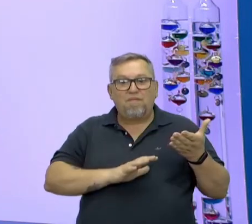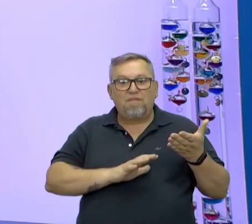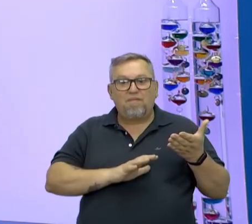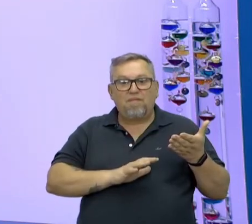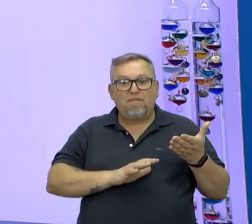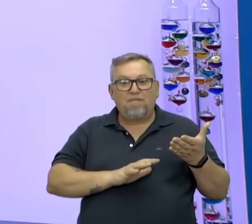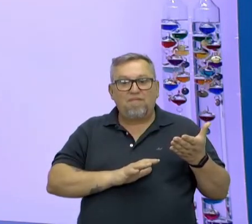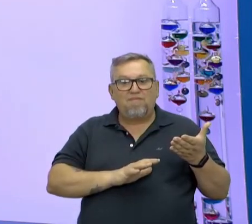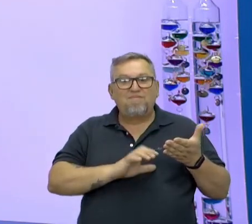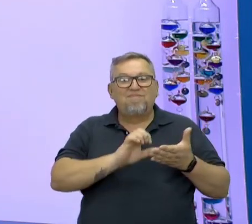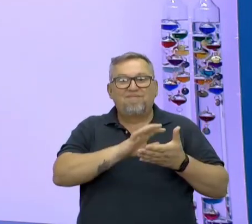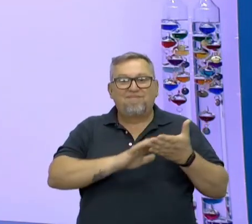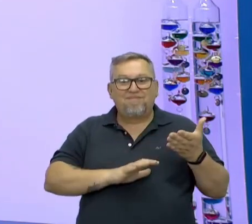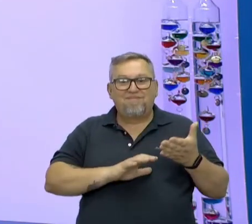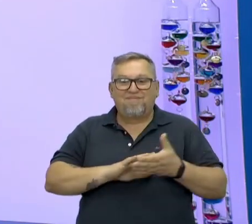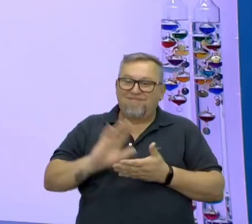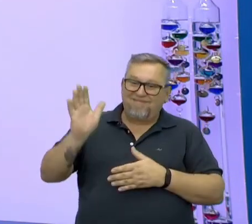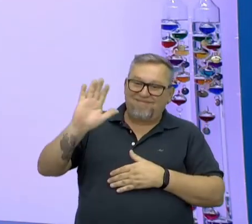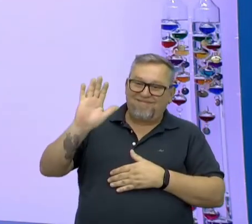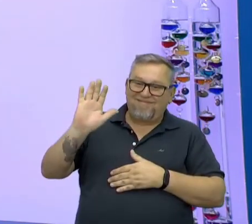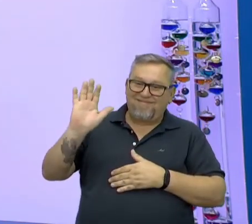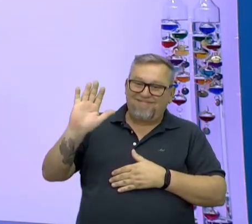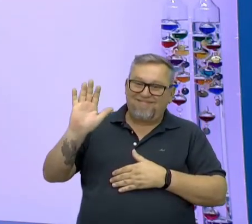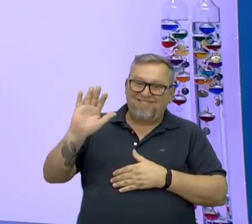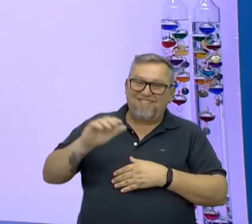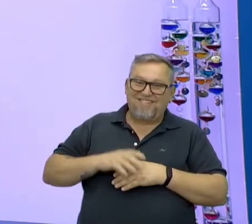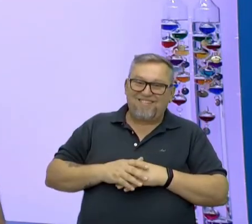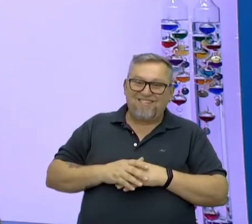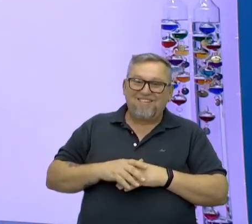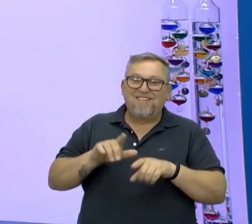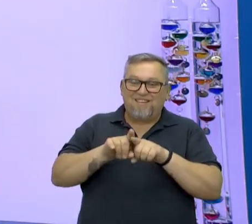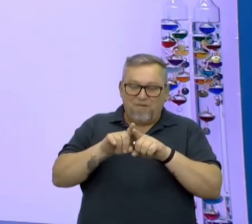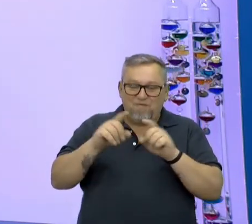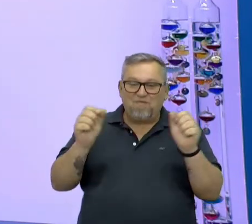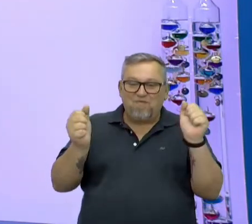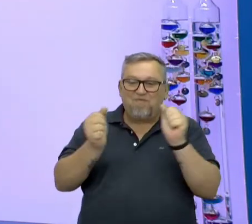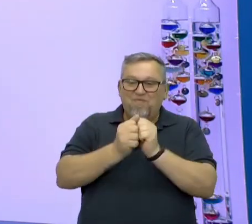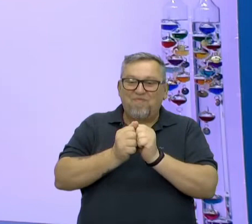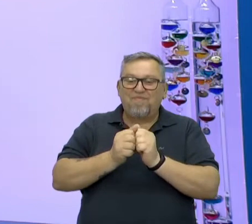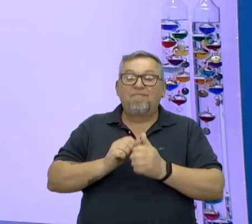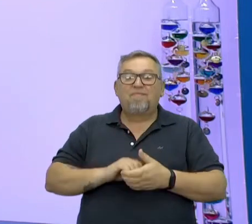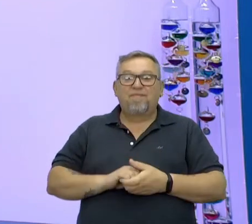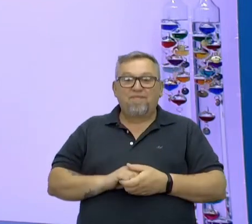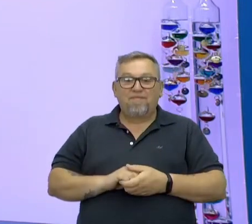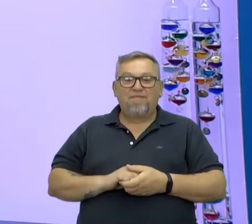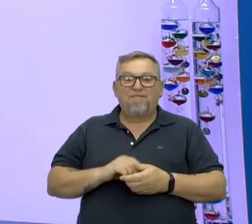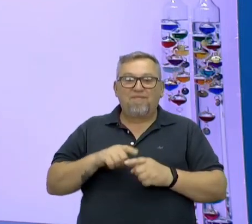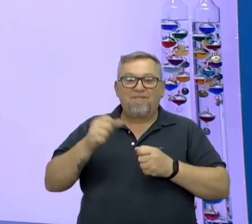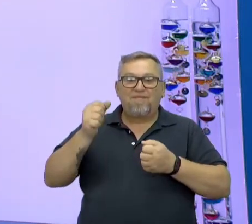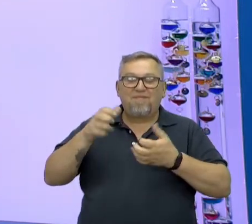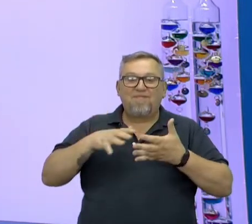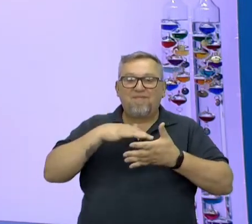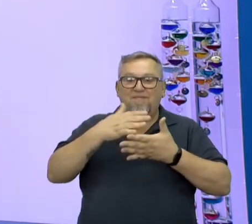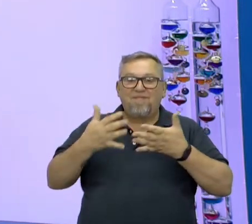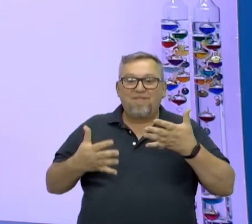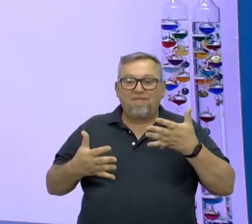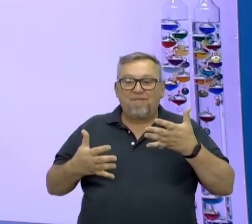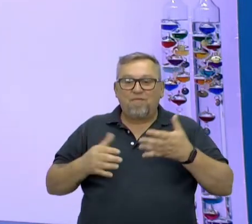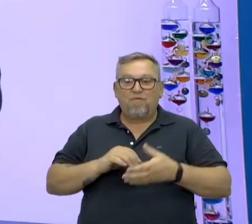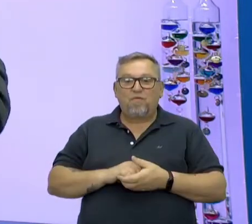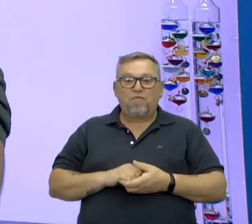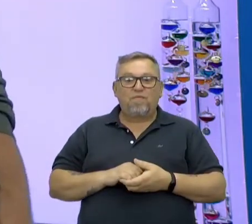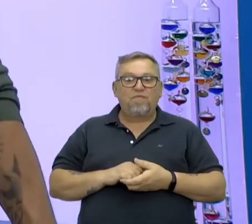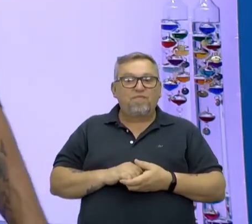Exercises! Olha, bem-vindo aí o Sidney, nosso né, parceiro também aí. Na Libras. Agora vamos falar o quê,